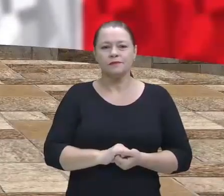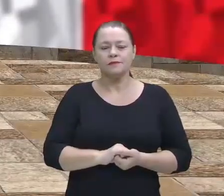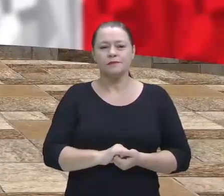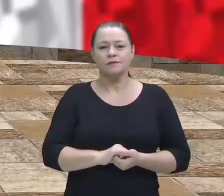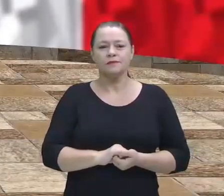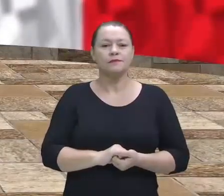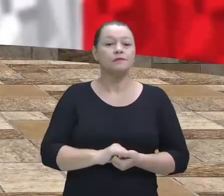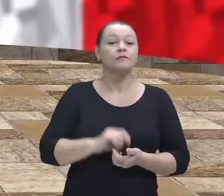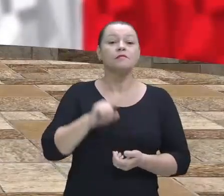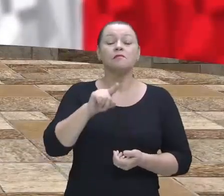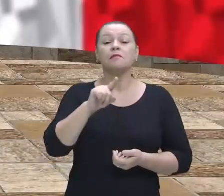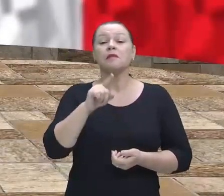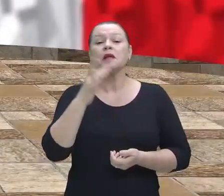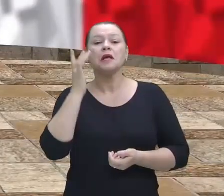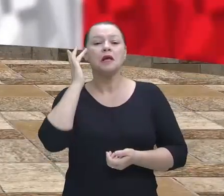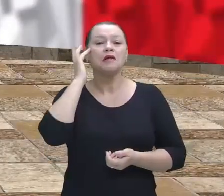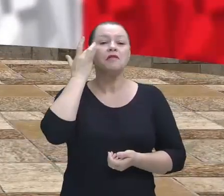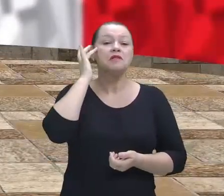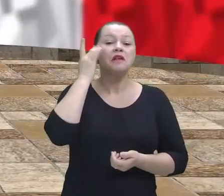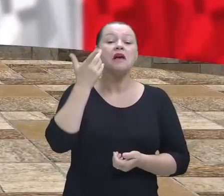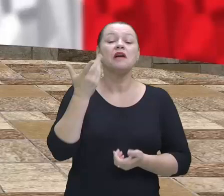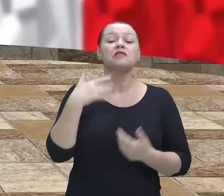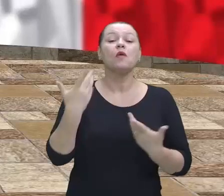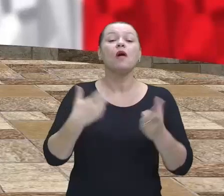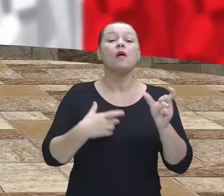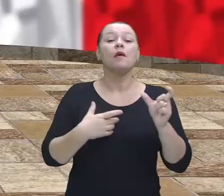que vai ser sorteado?